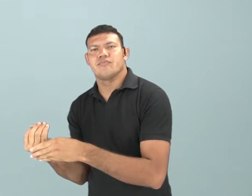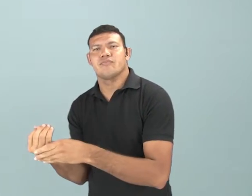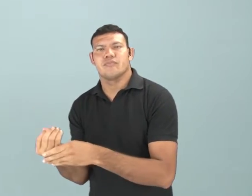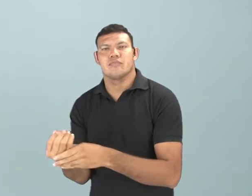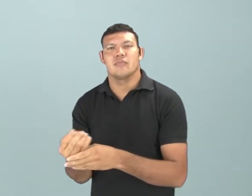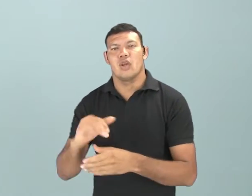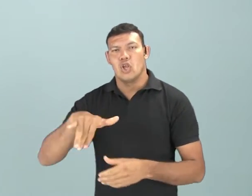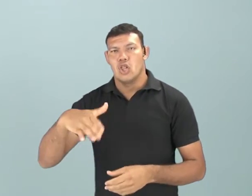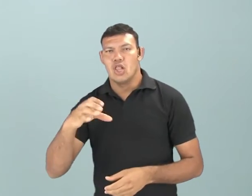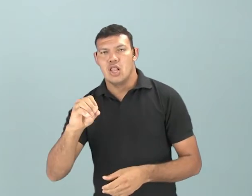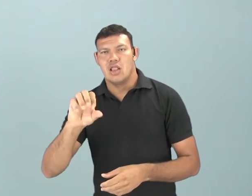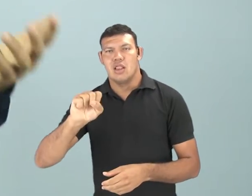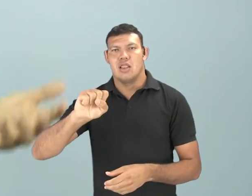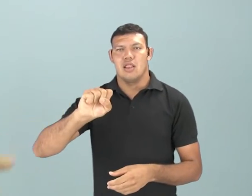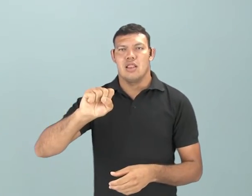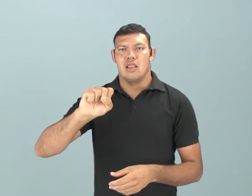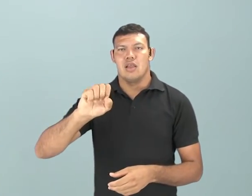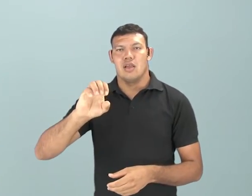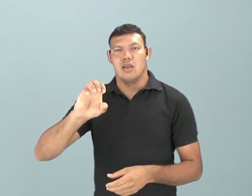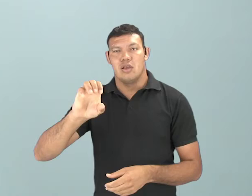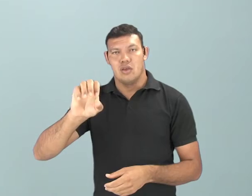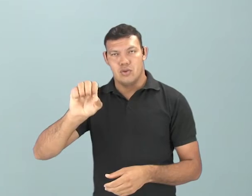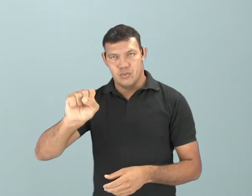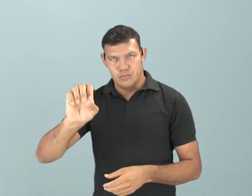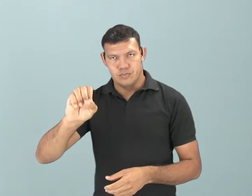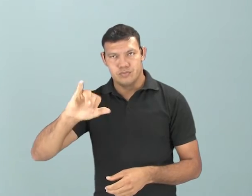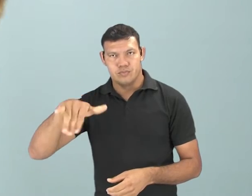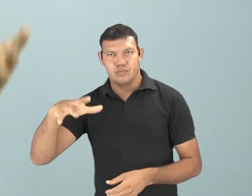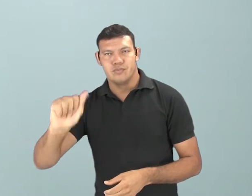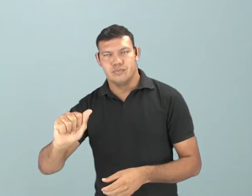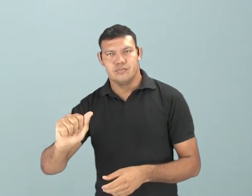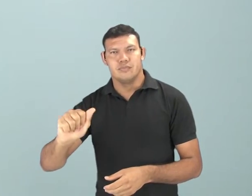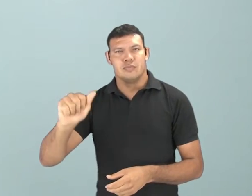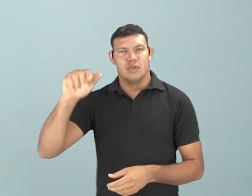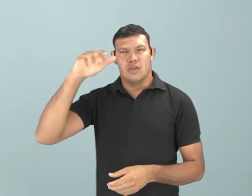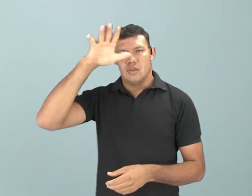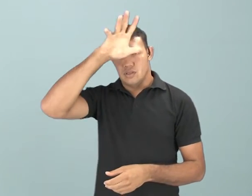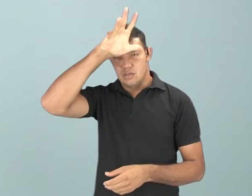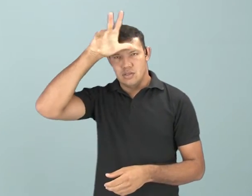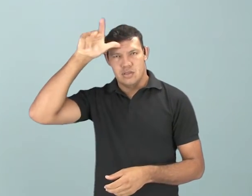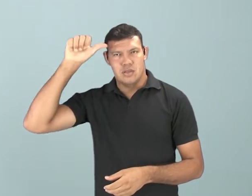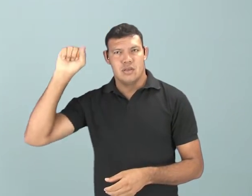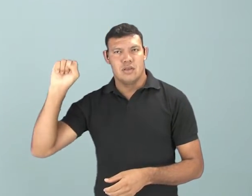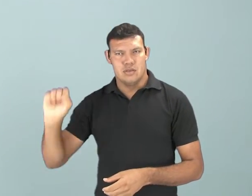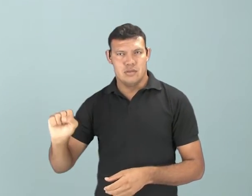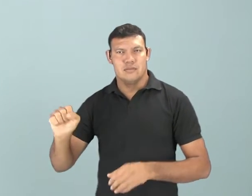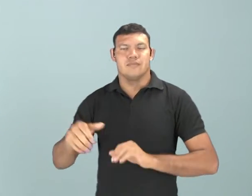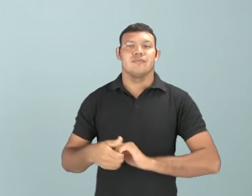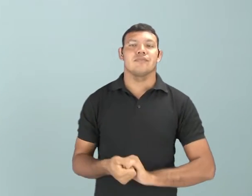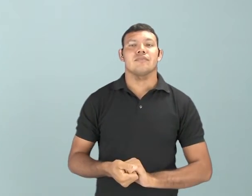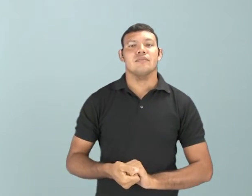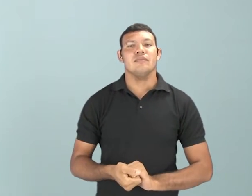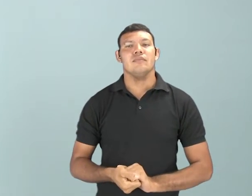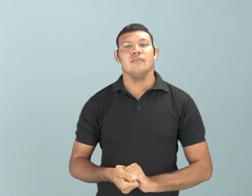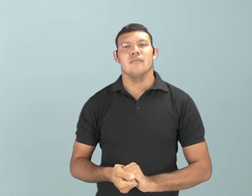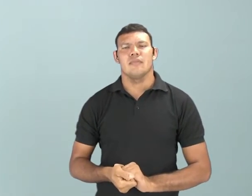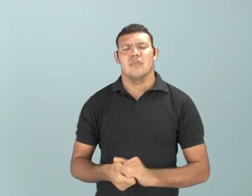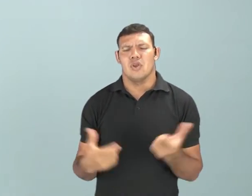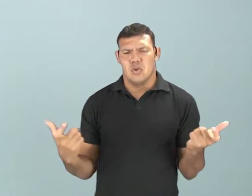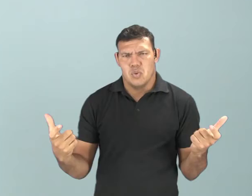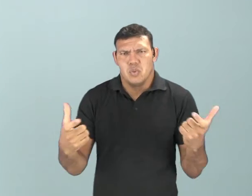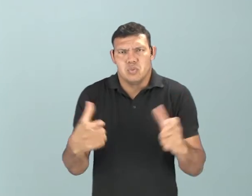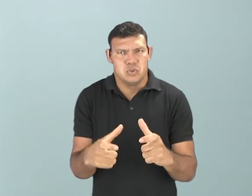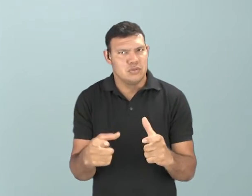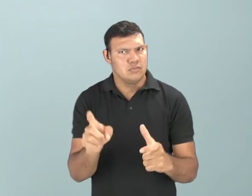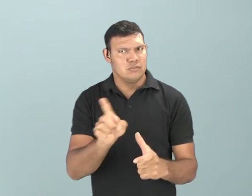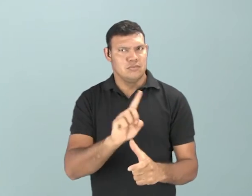da soja, que você anda pelo Mato Grosso, grandes extensões, a gente não diz nem que são pequenas propriedades,